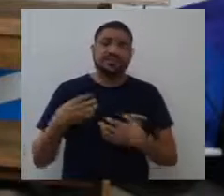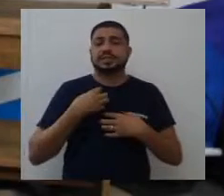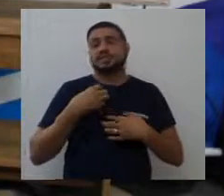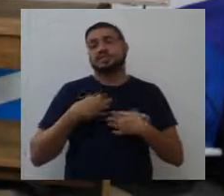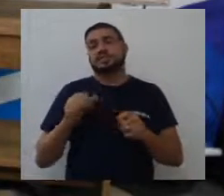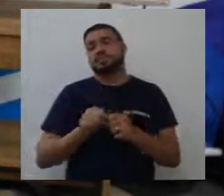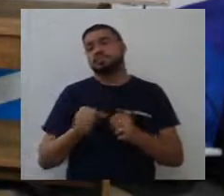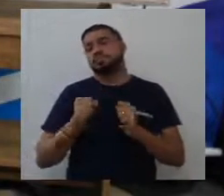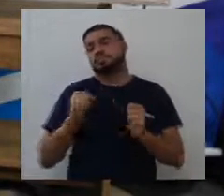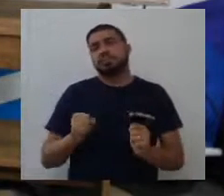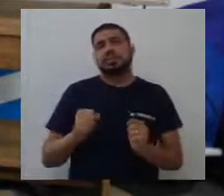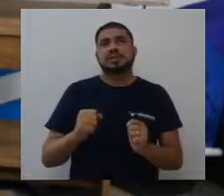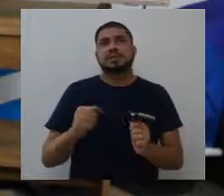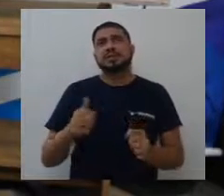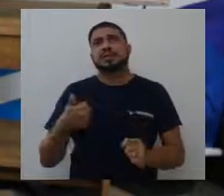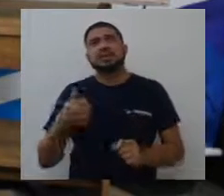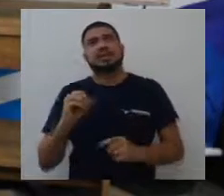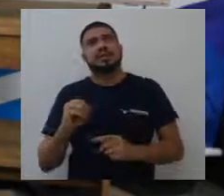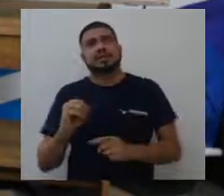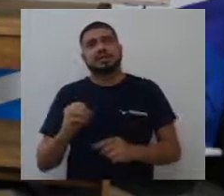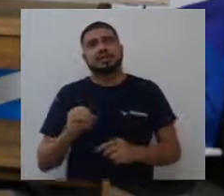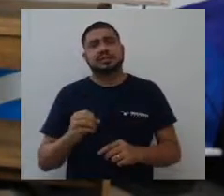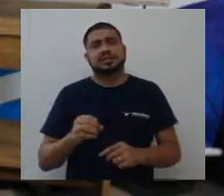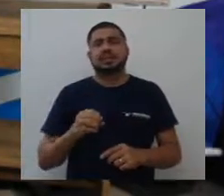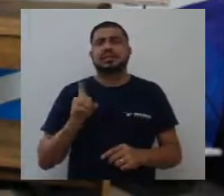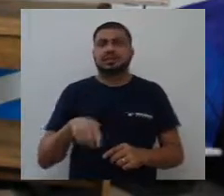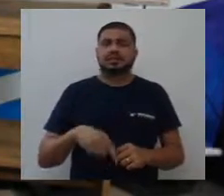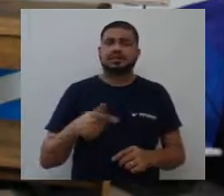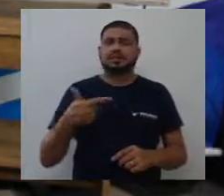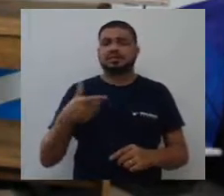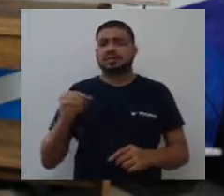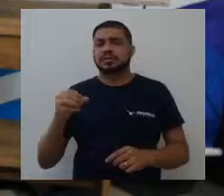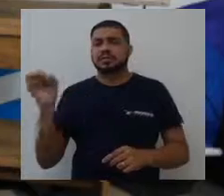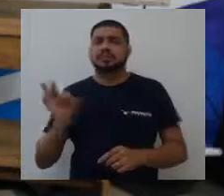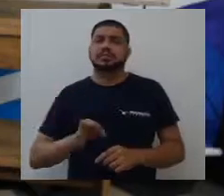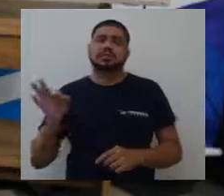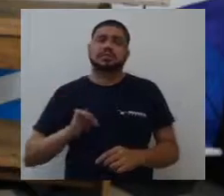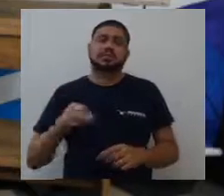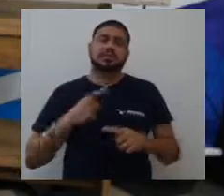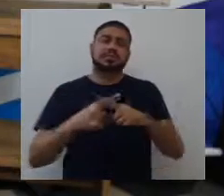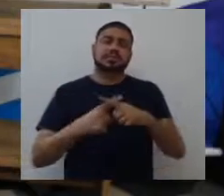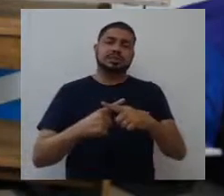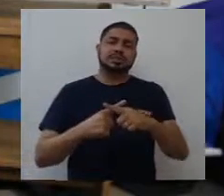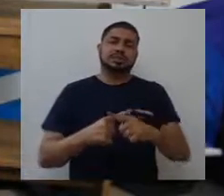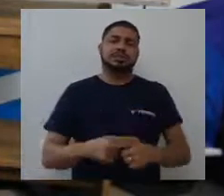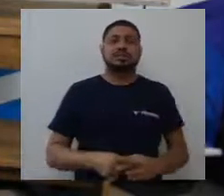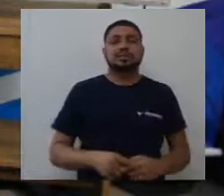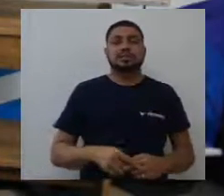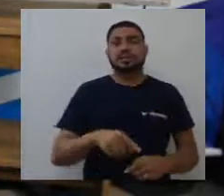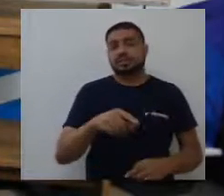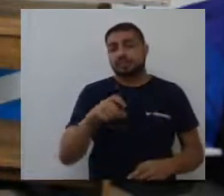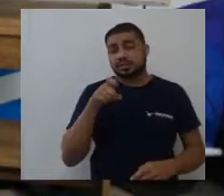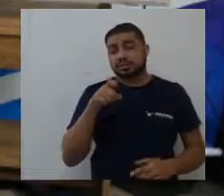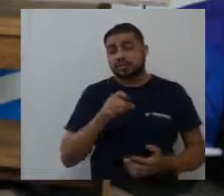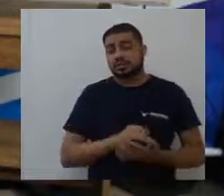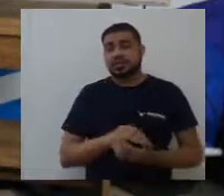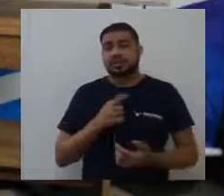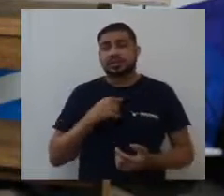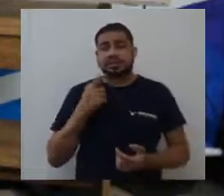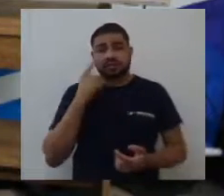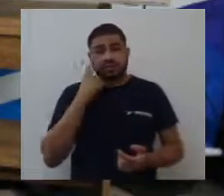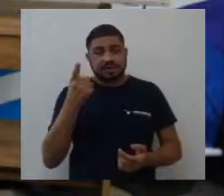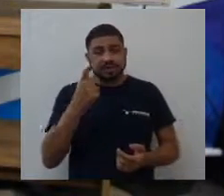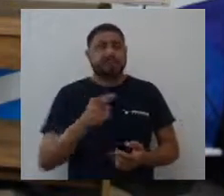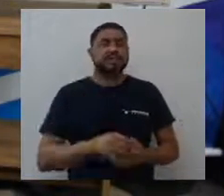Você pode dizer que 10 equivale a 20% de X. Eu vou fazer por essa forma aí, ó, para você